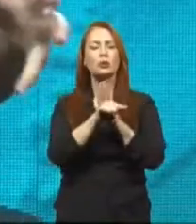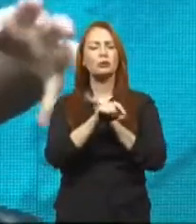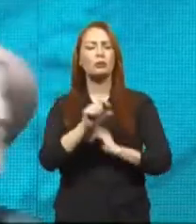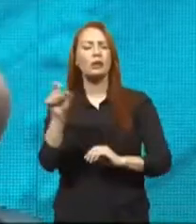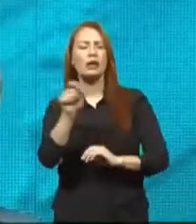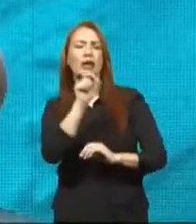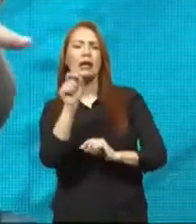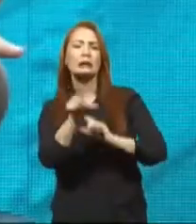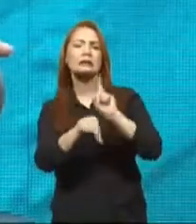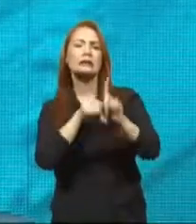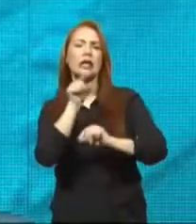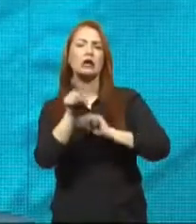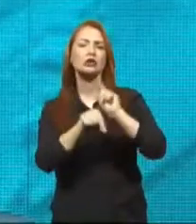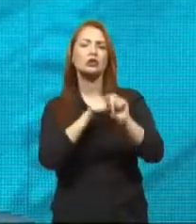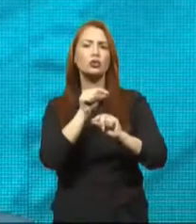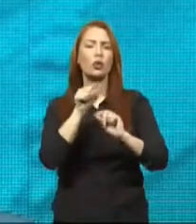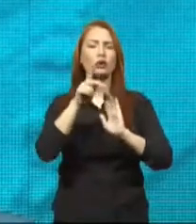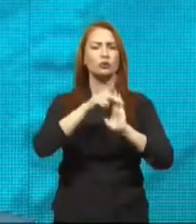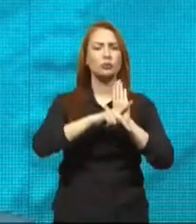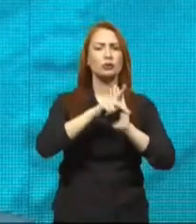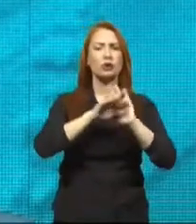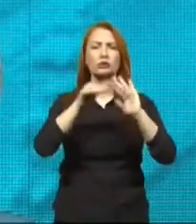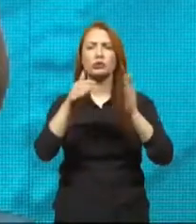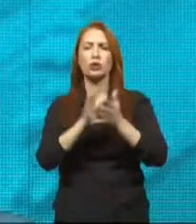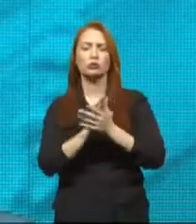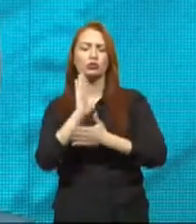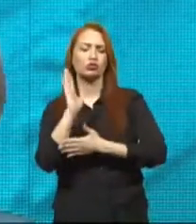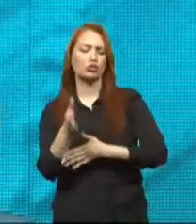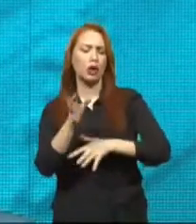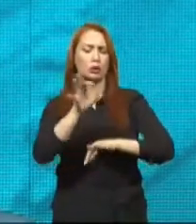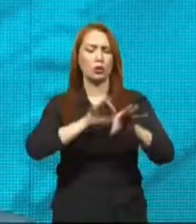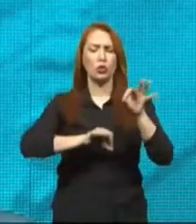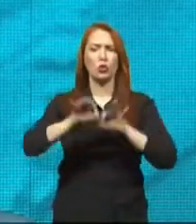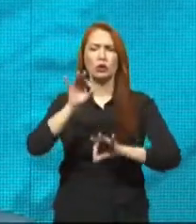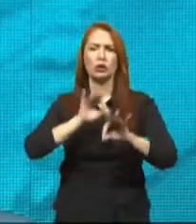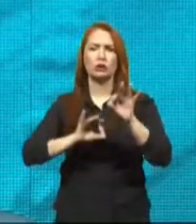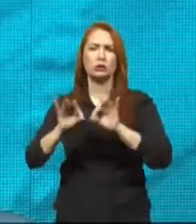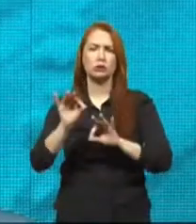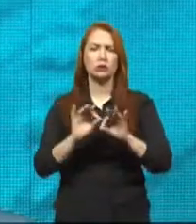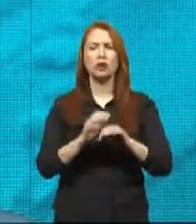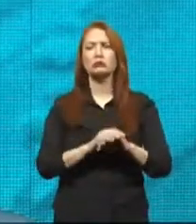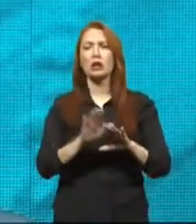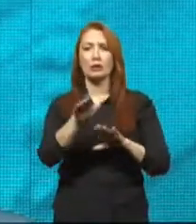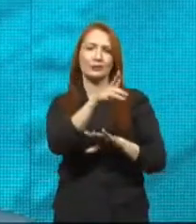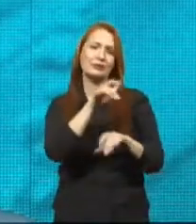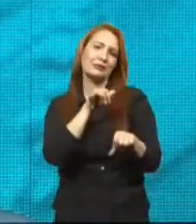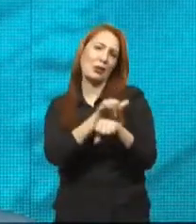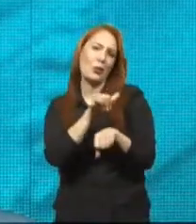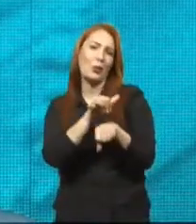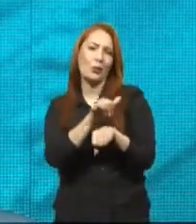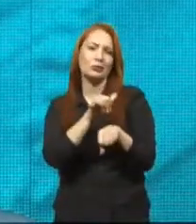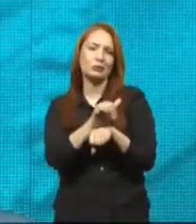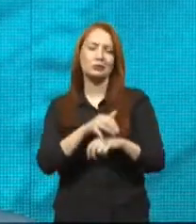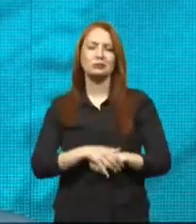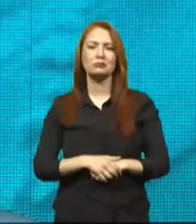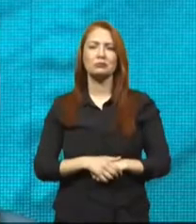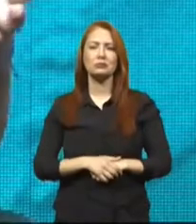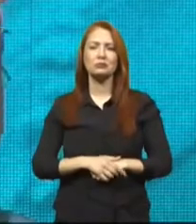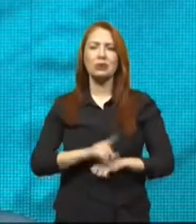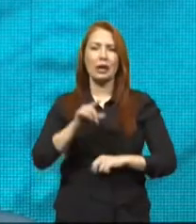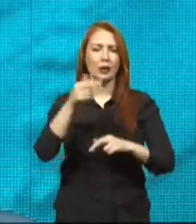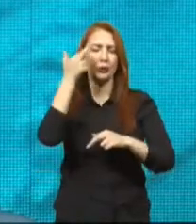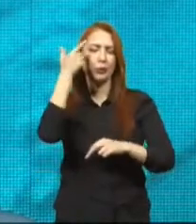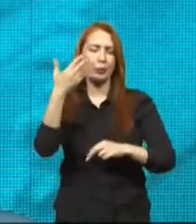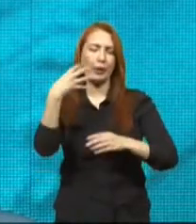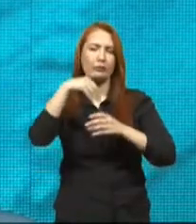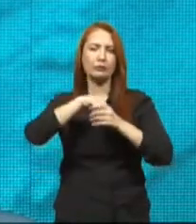para a secretaria, ele está todo certinho. Enfim, pode ser que no meio do caminho tenha algumas diligências, né? Que é uma coisa muito comum na cultura, ou seja... perguntas,